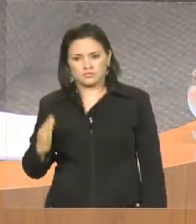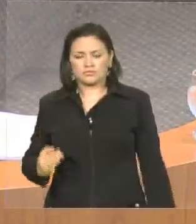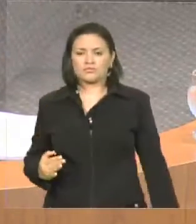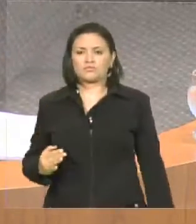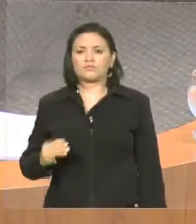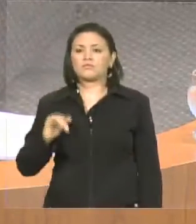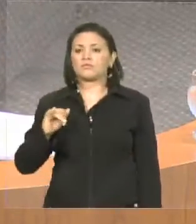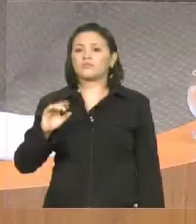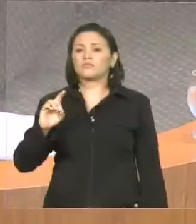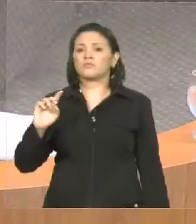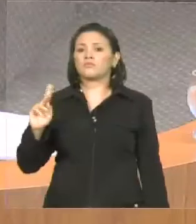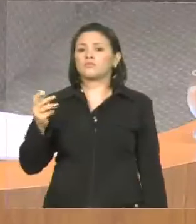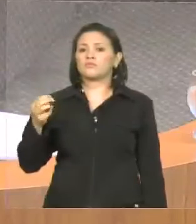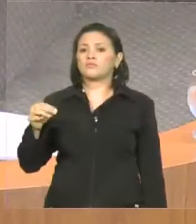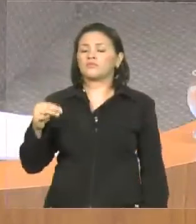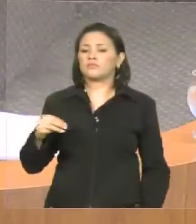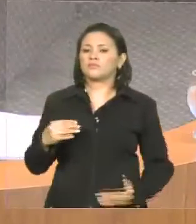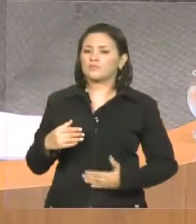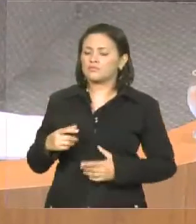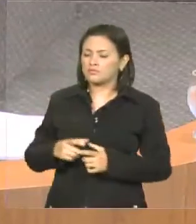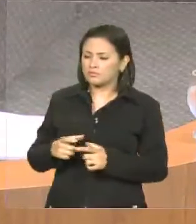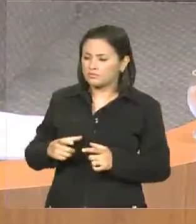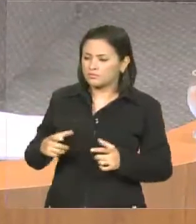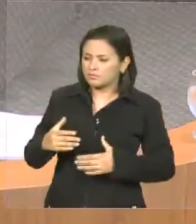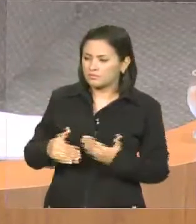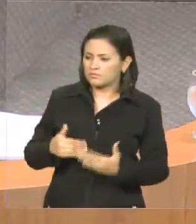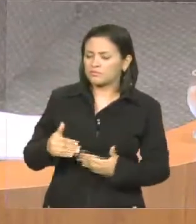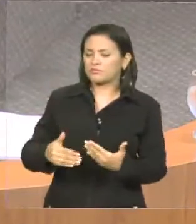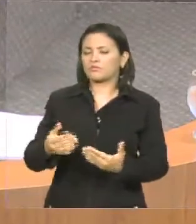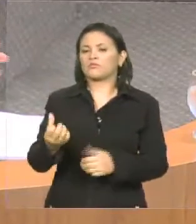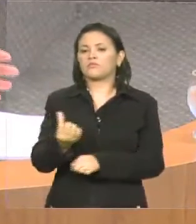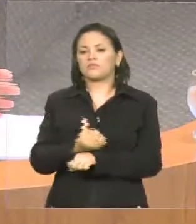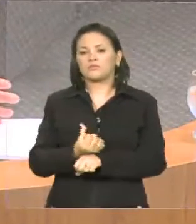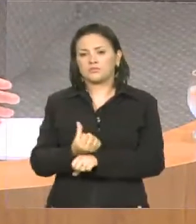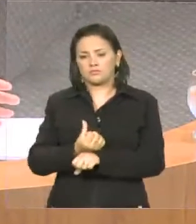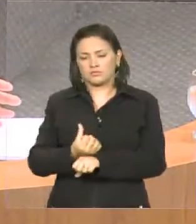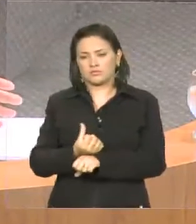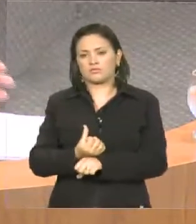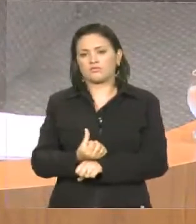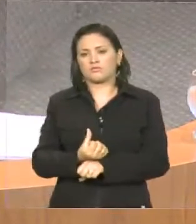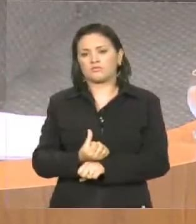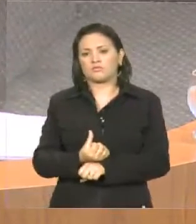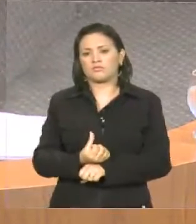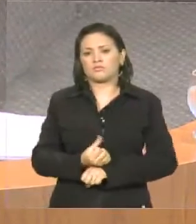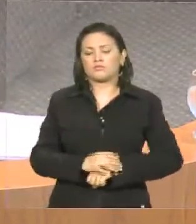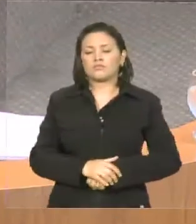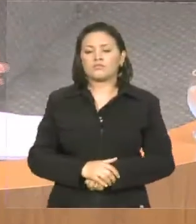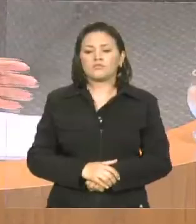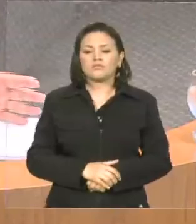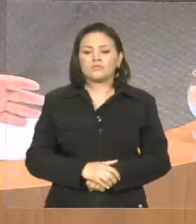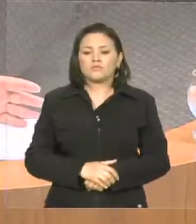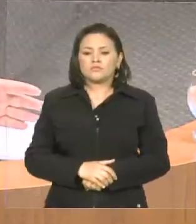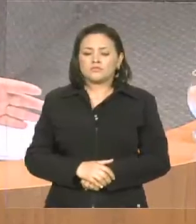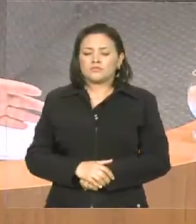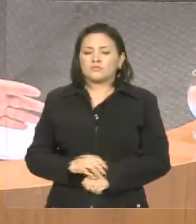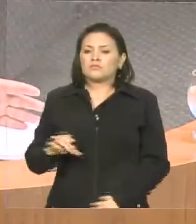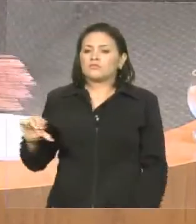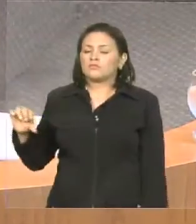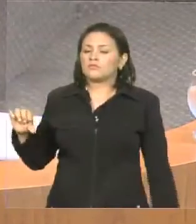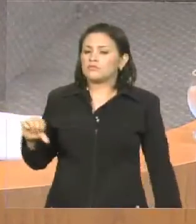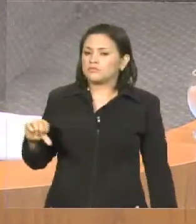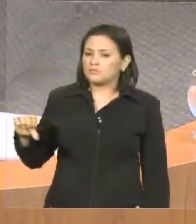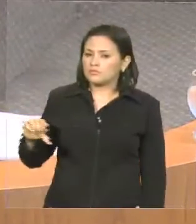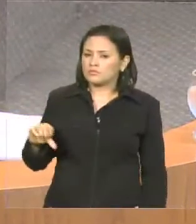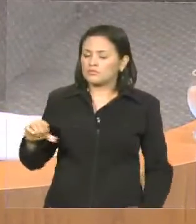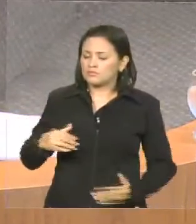Maranhão, cresceu em termos percentuais, foi o 6º estado em termos percentuais que mais cresceu. Foi o nono que mais cresceu em termos absolutos.